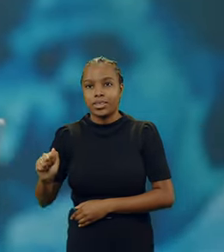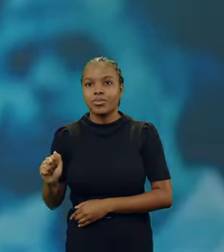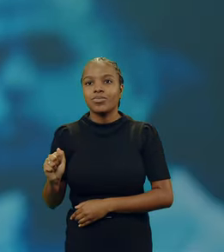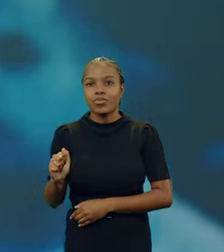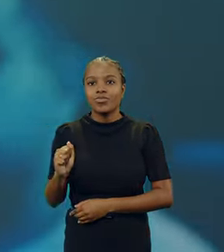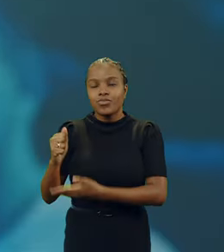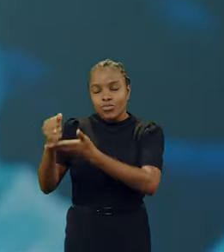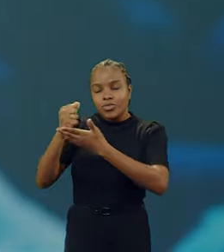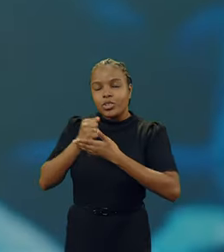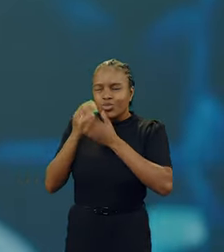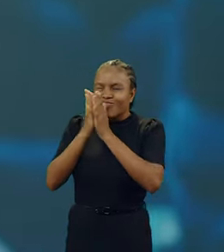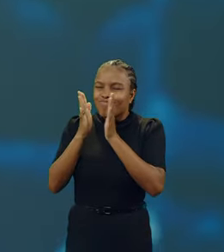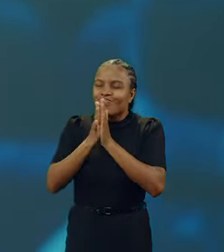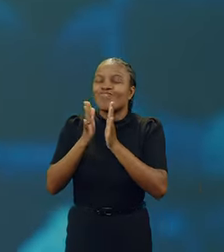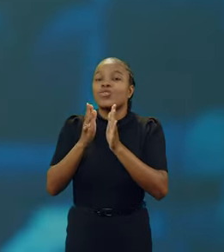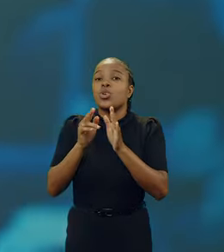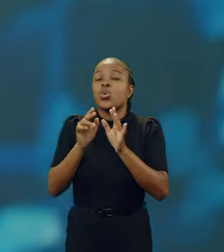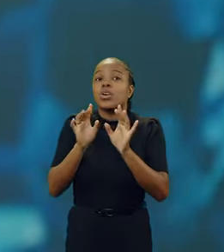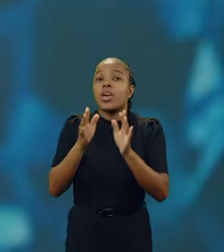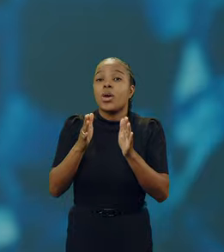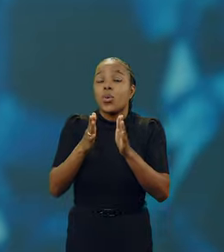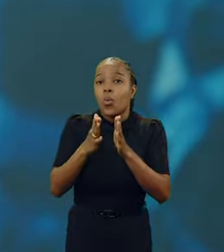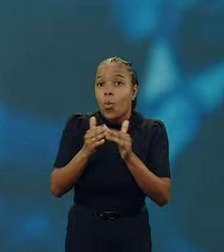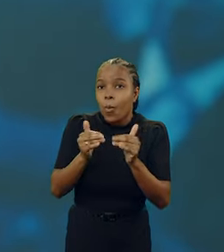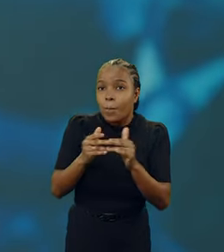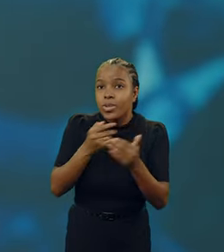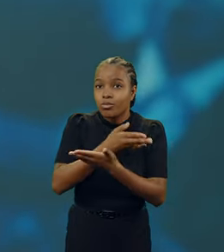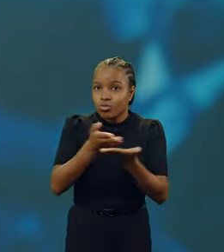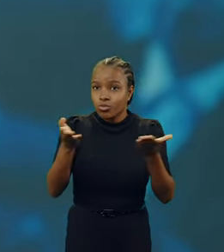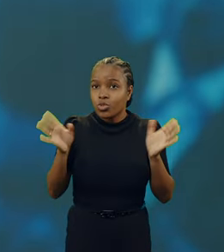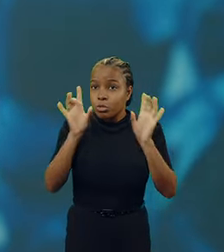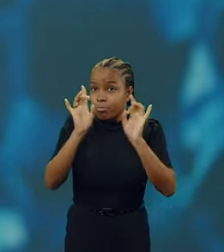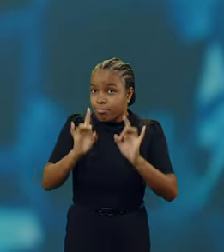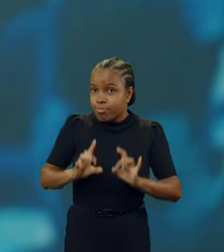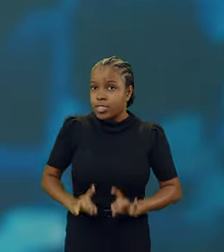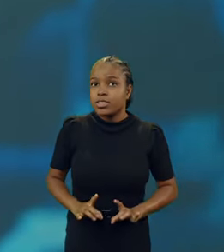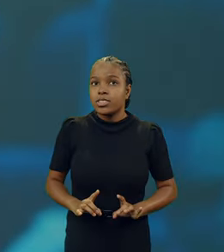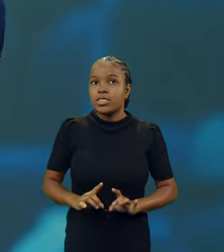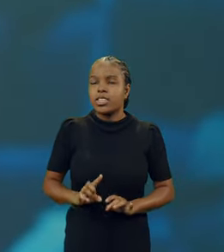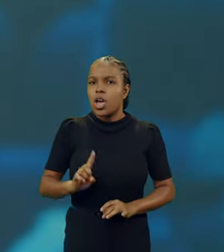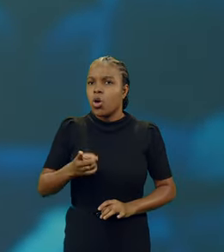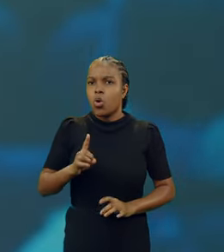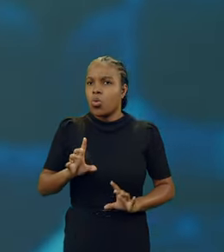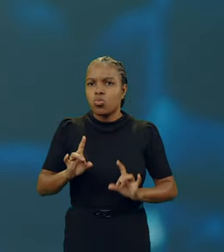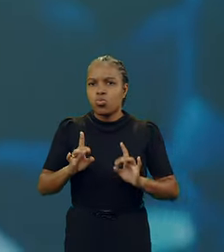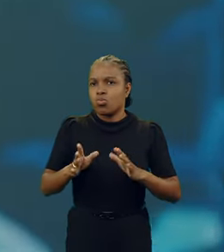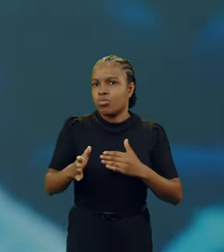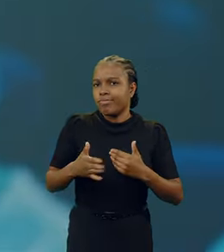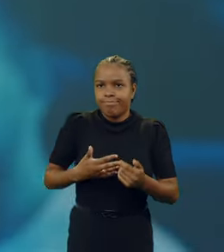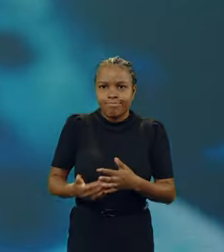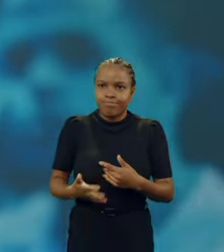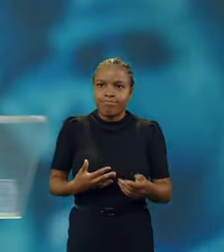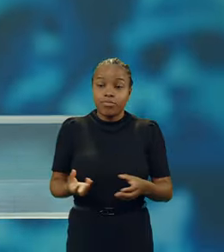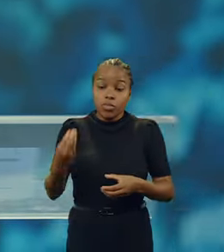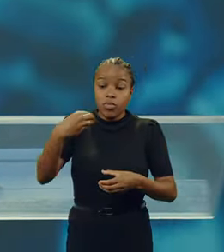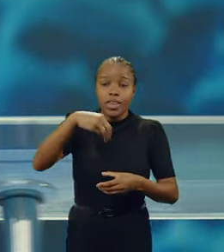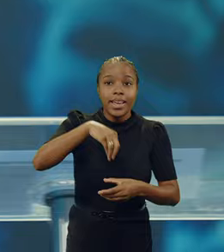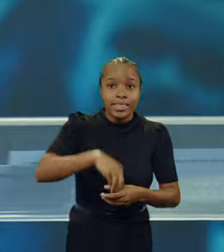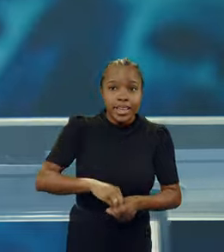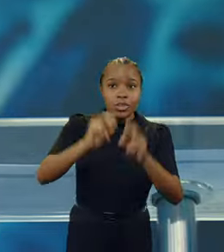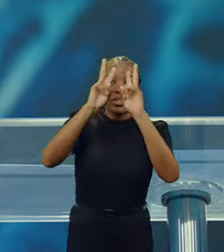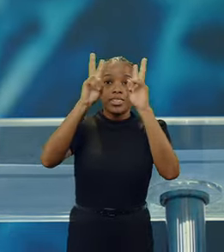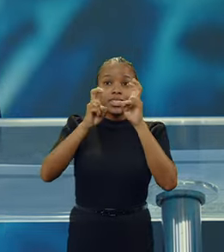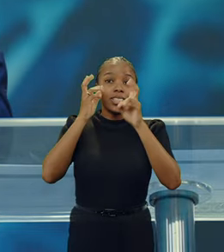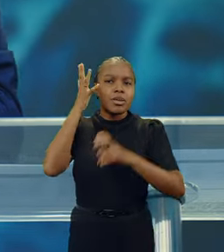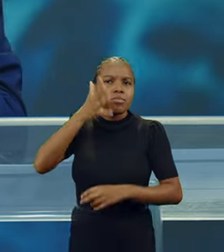eu quero fazer um pedido especial. Você não vai orar por orar. Eu quero perguntar, dentro deste tema que foi tratado, quem tem